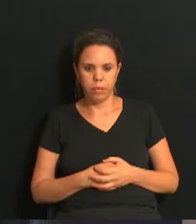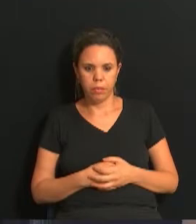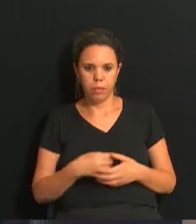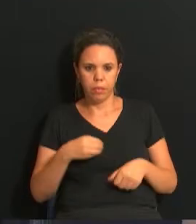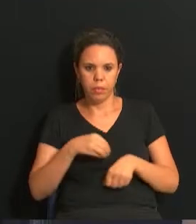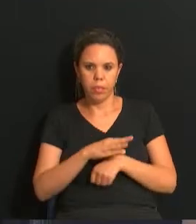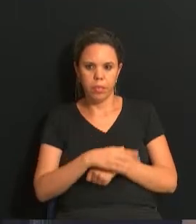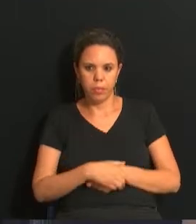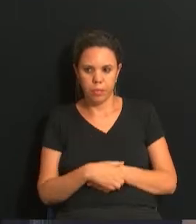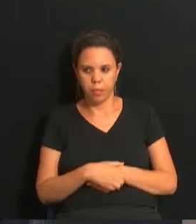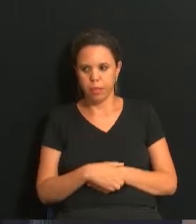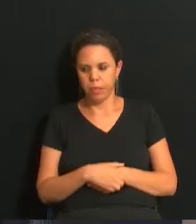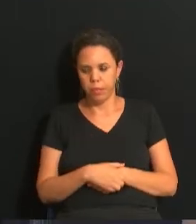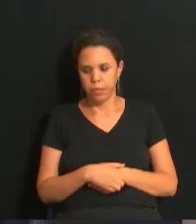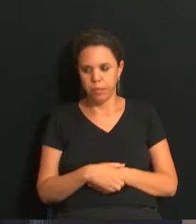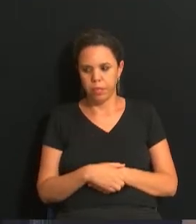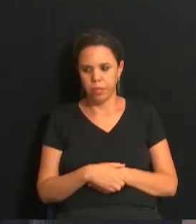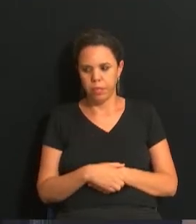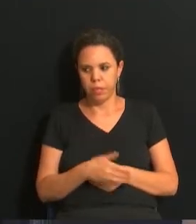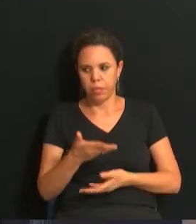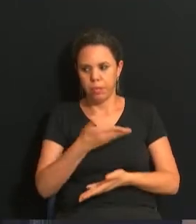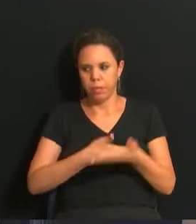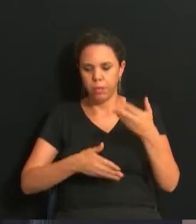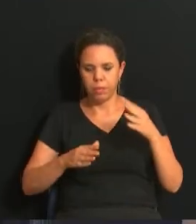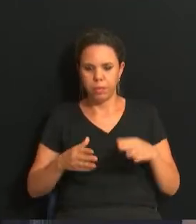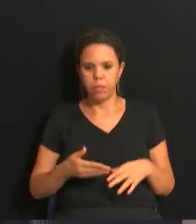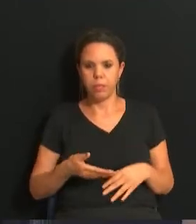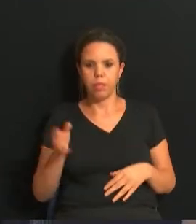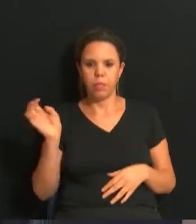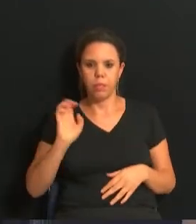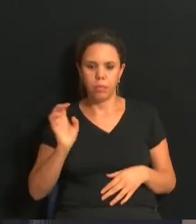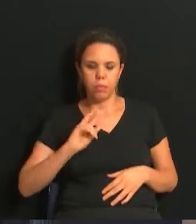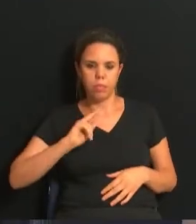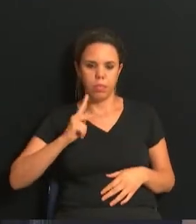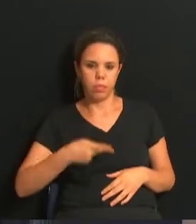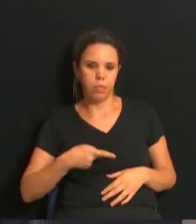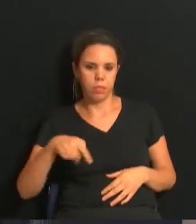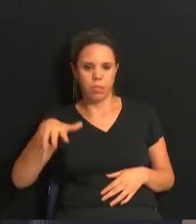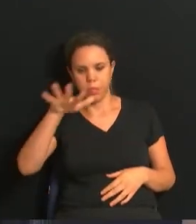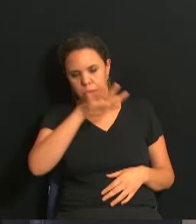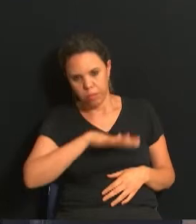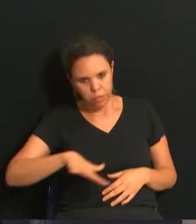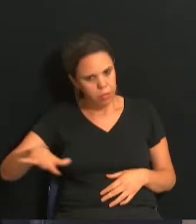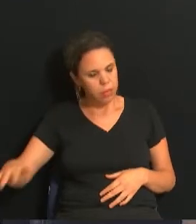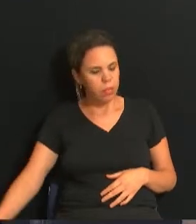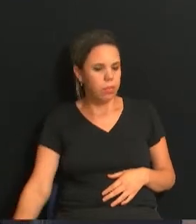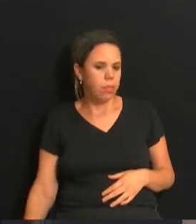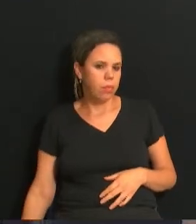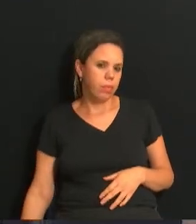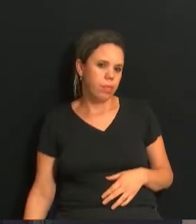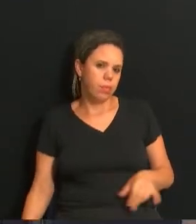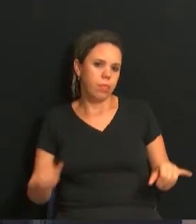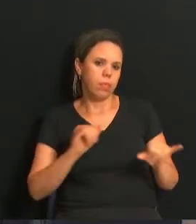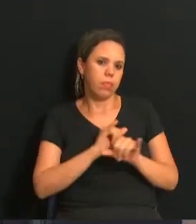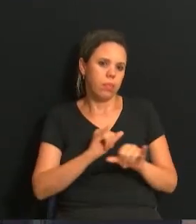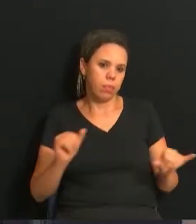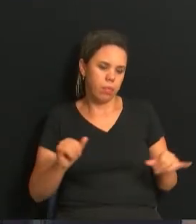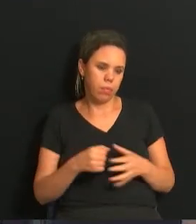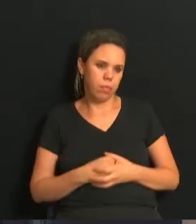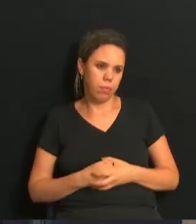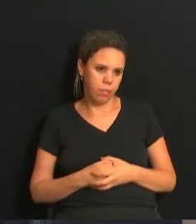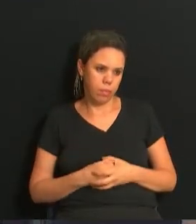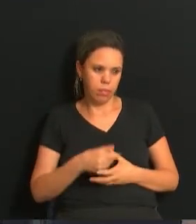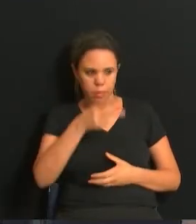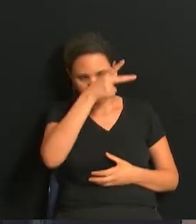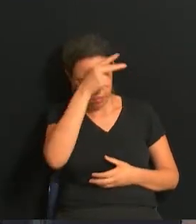questão das relações homoafetivas, da transexualidade. Então, que a